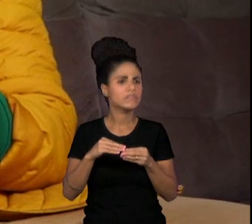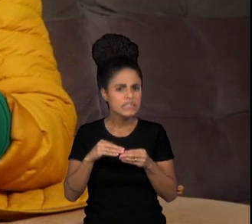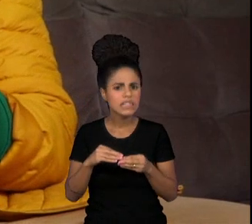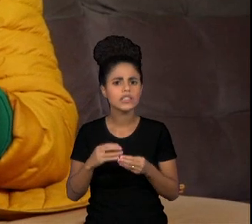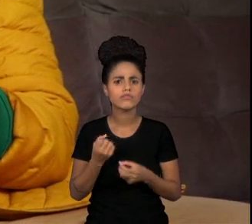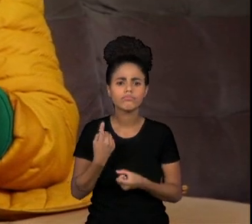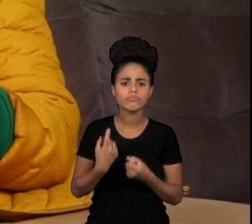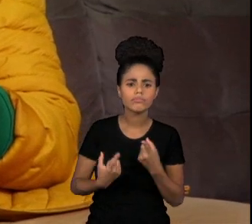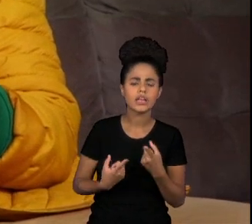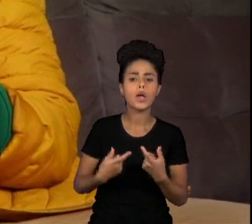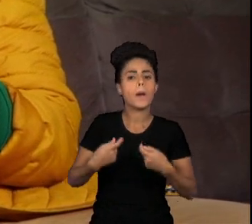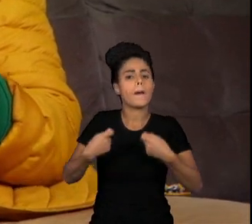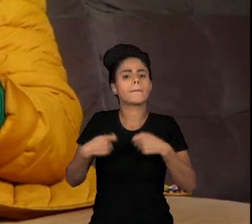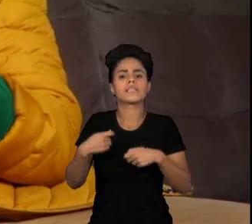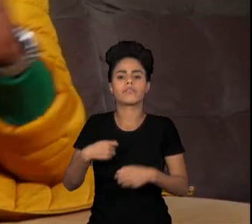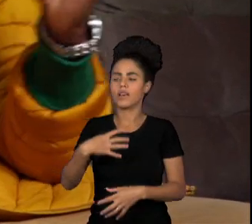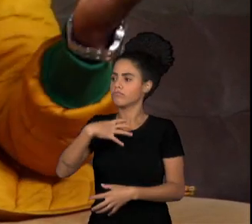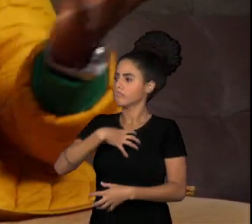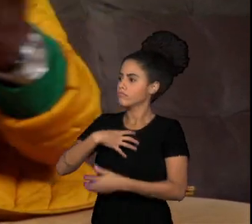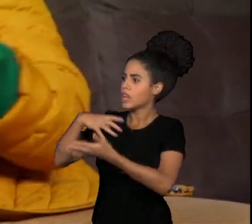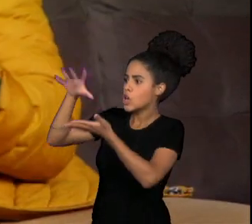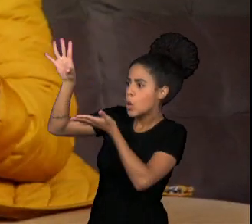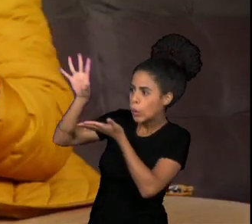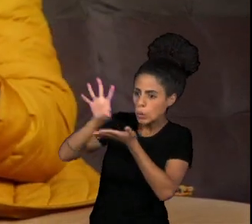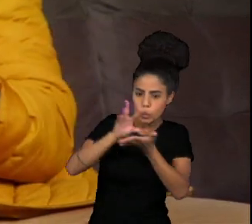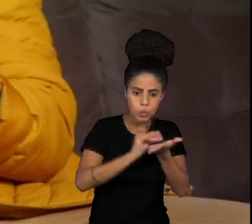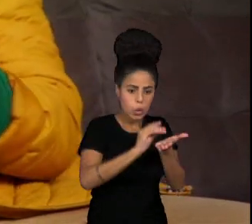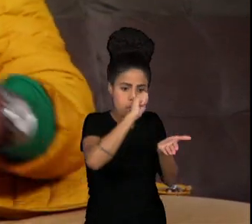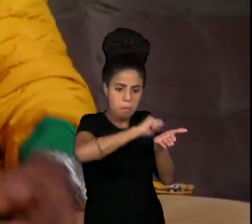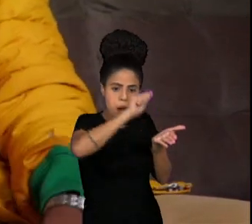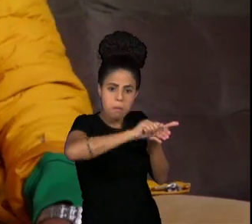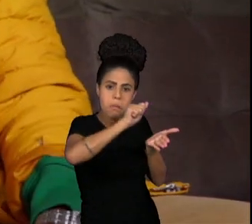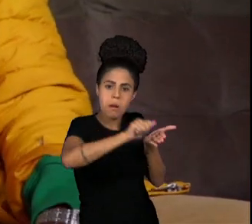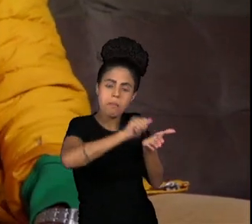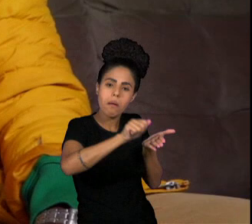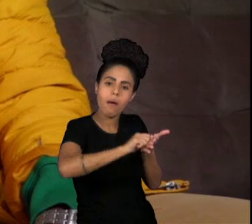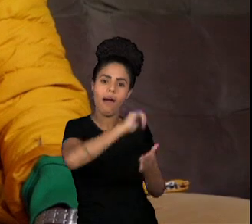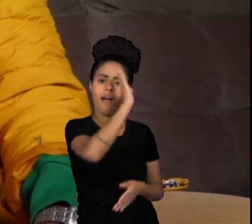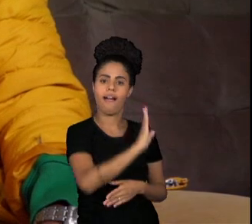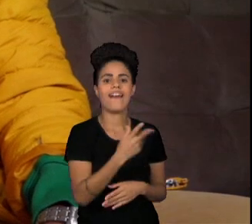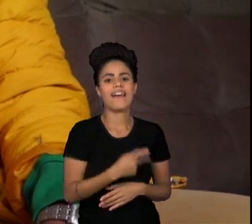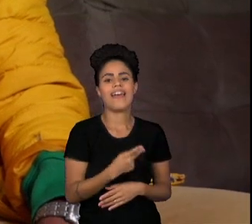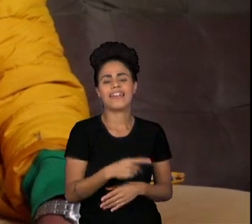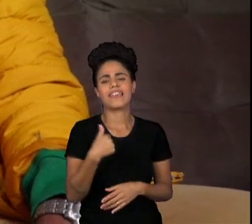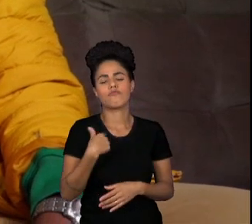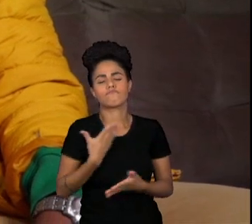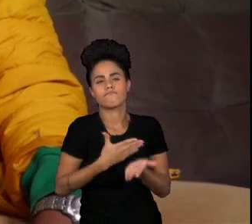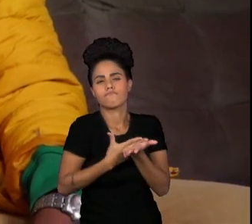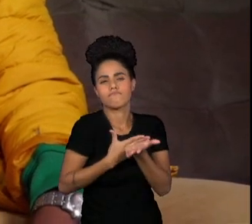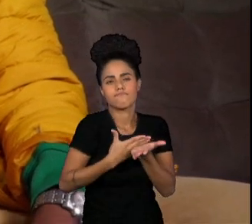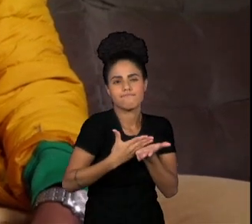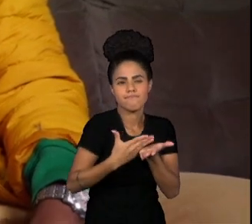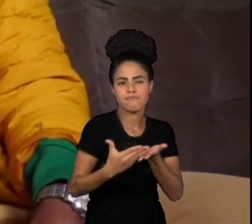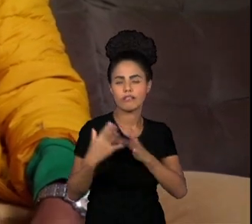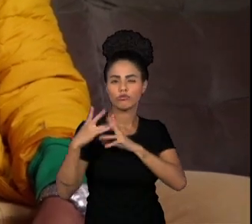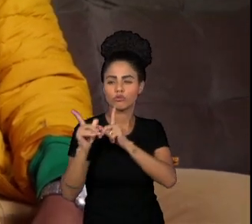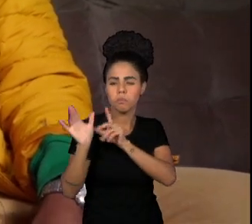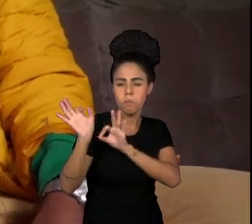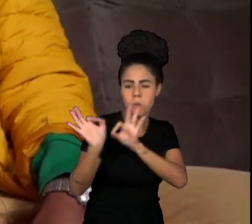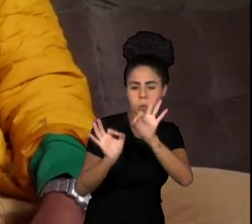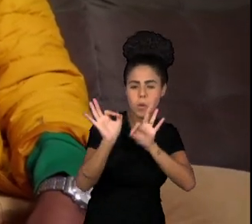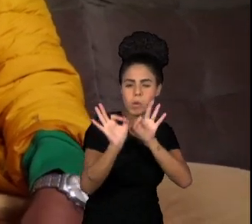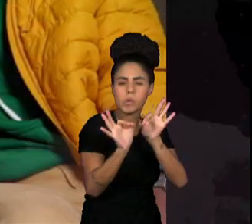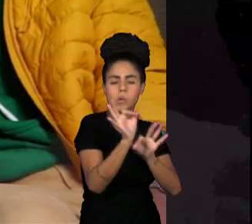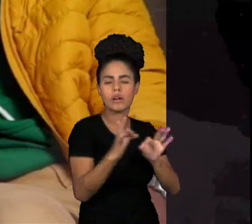trazer essa energia, porque isso ia me dar a possibilidade de conectar com o mundo. E aí eu comecei a fazer todo o projeto que veio a